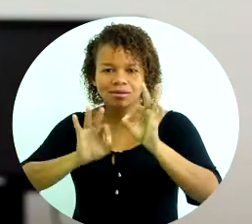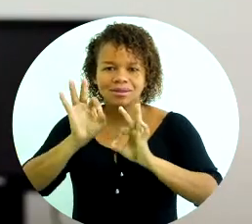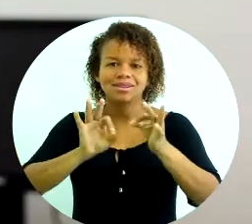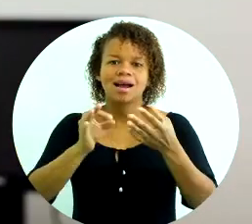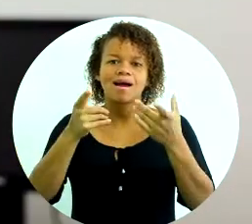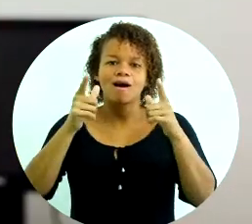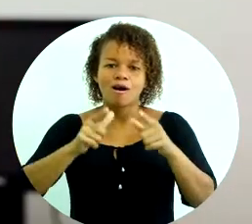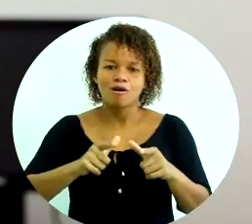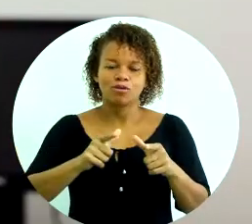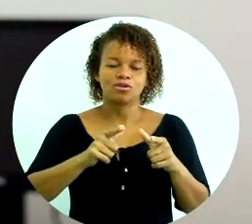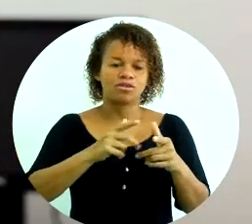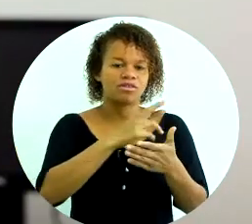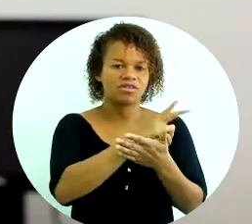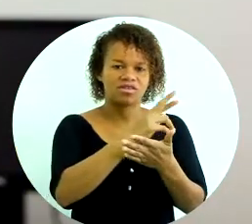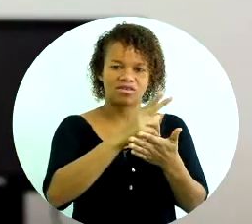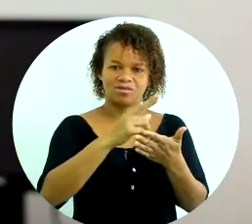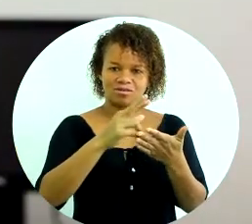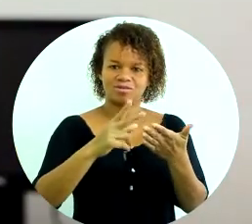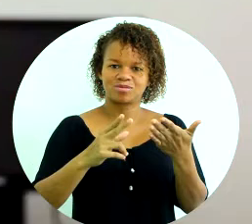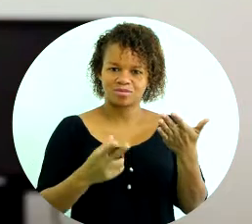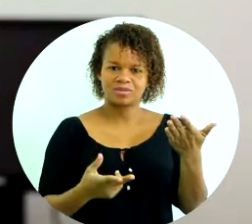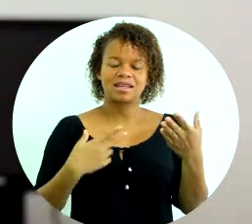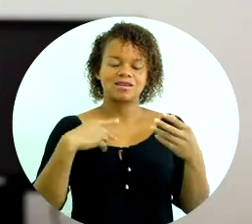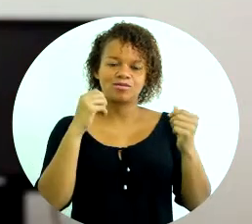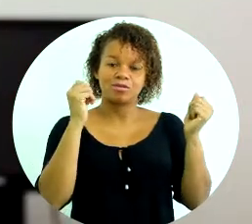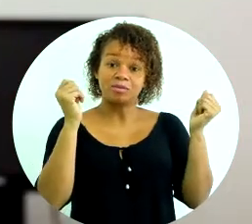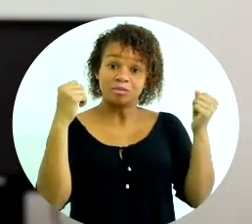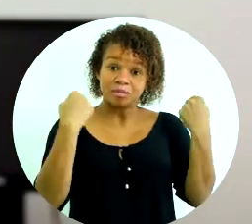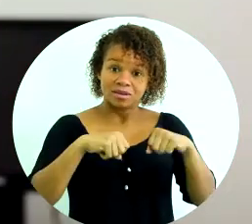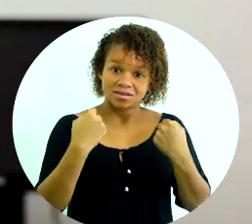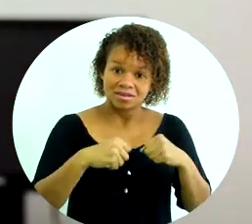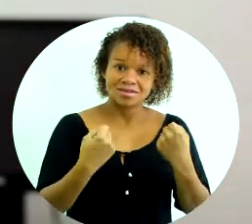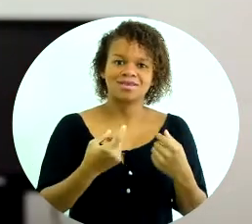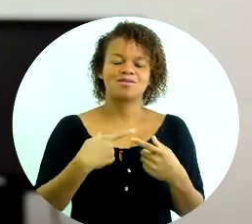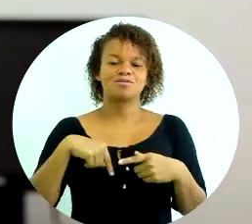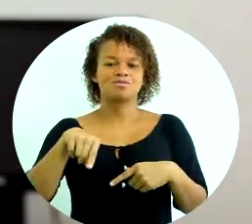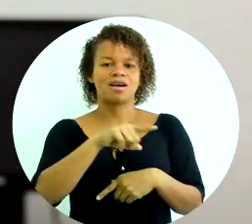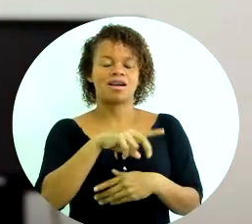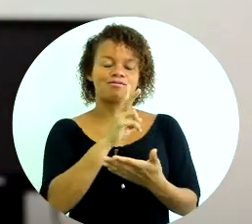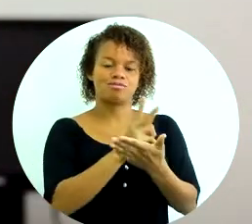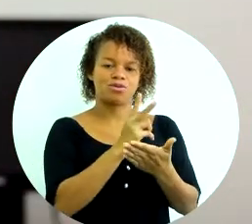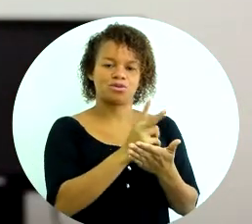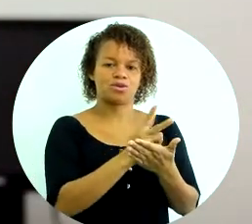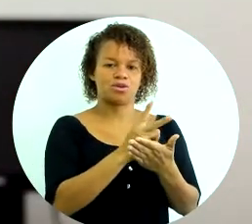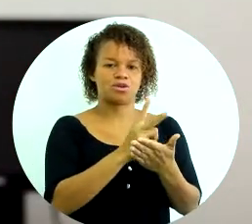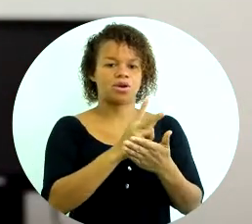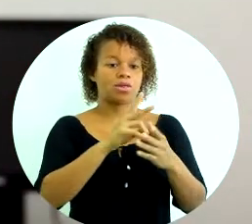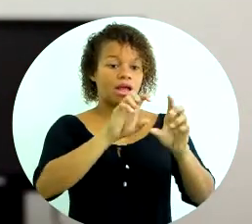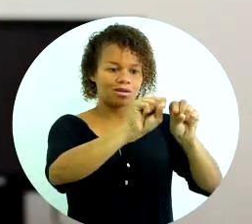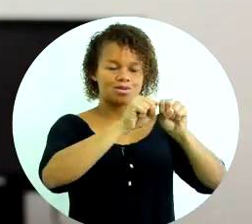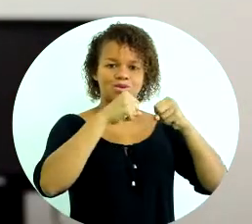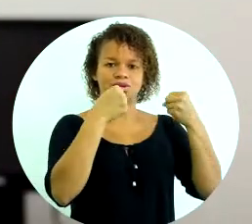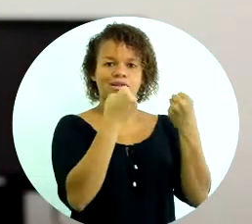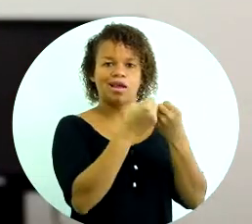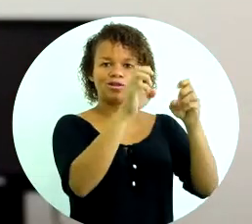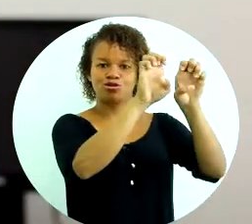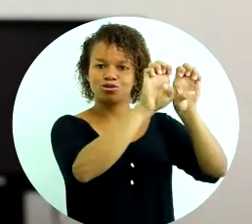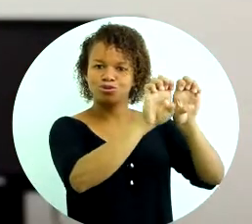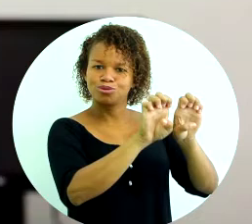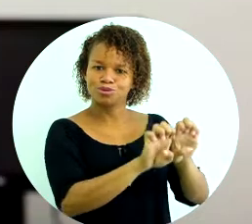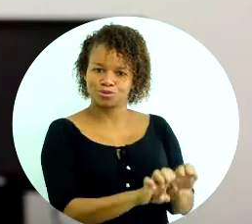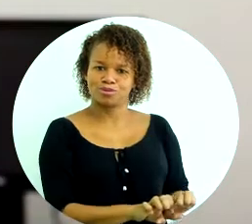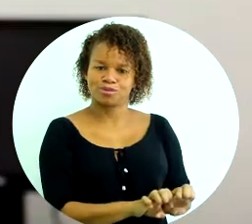do funcionalismo, onde várias partes são necessárias para a manutenção do corpo